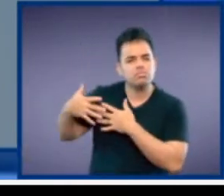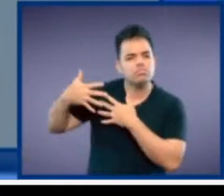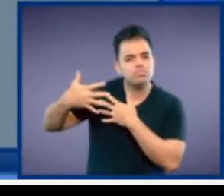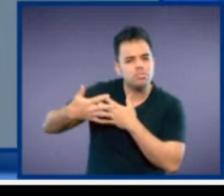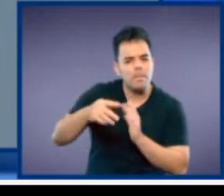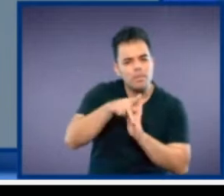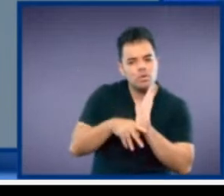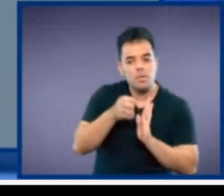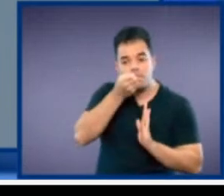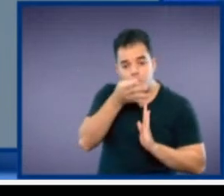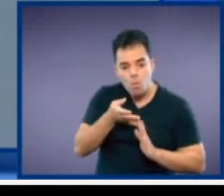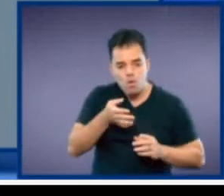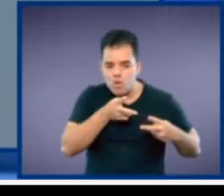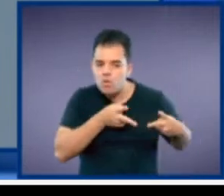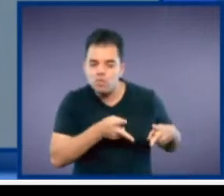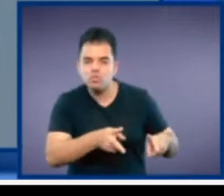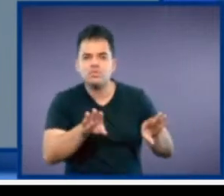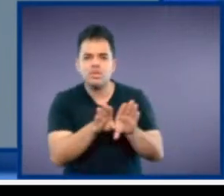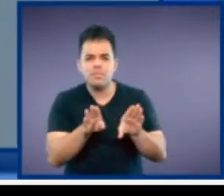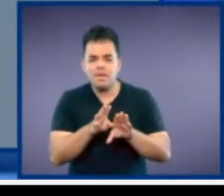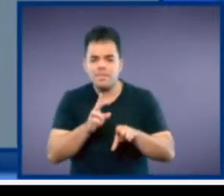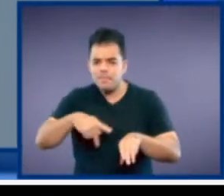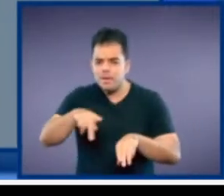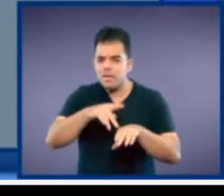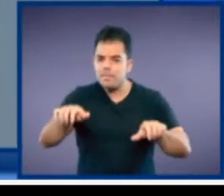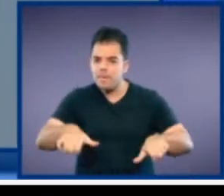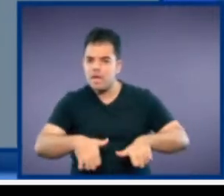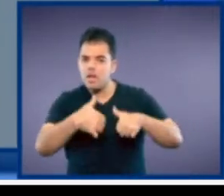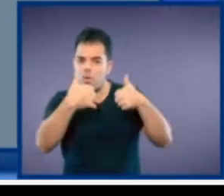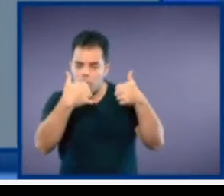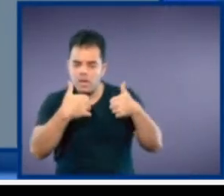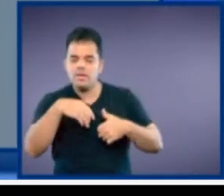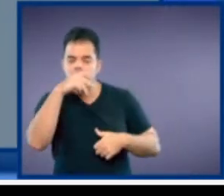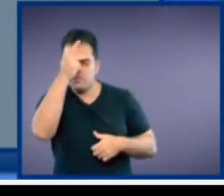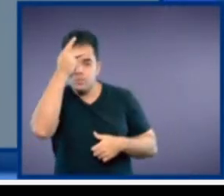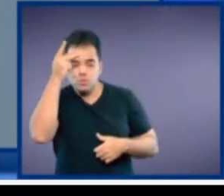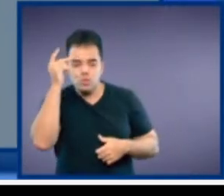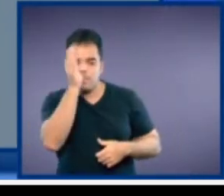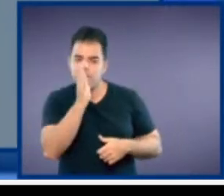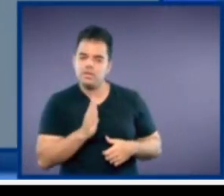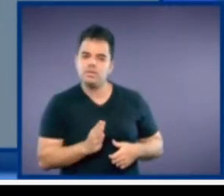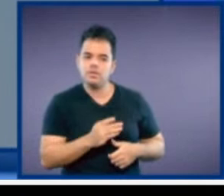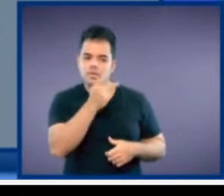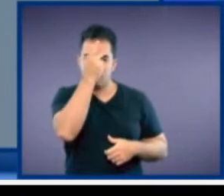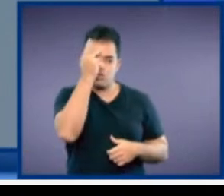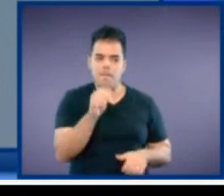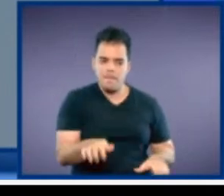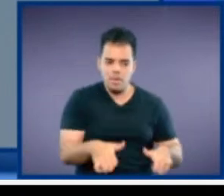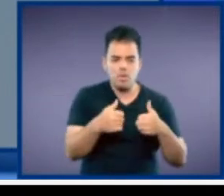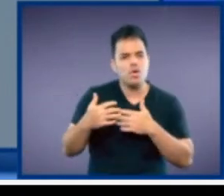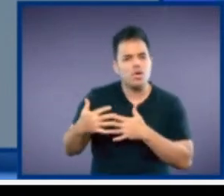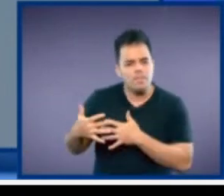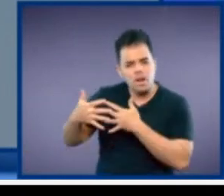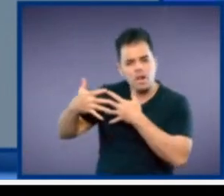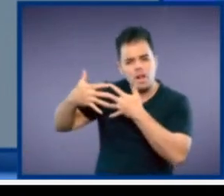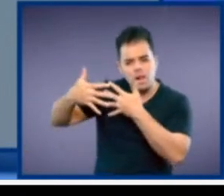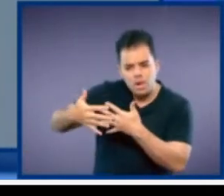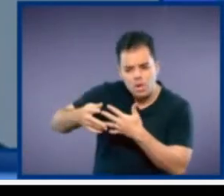projetos, em desenvolver esse país e melhorar a vida dos brasileiros, continuando a trilhar o caminho da